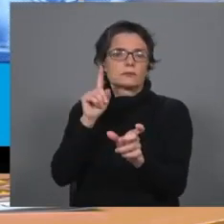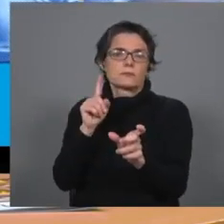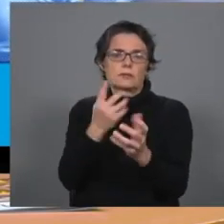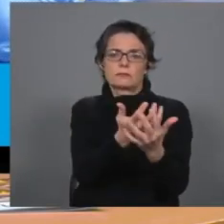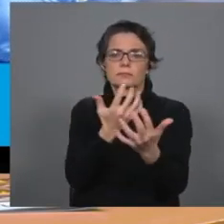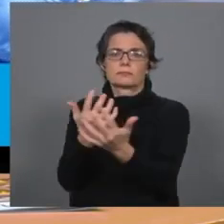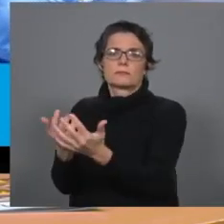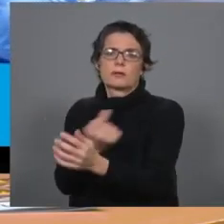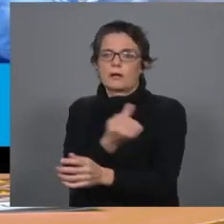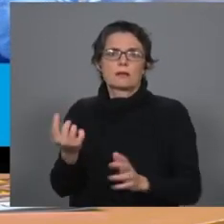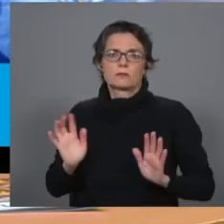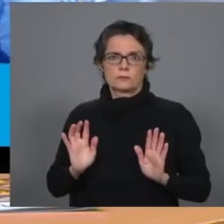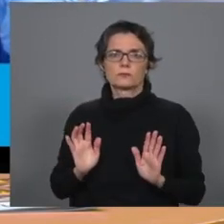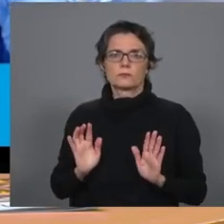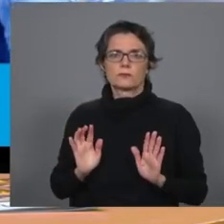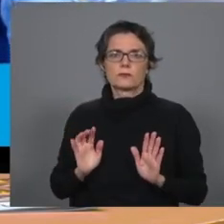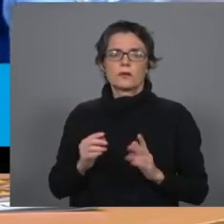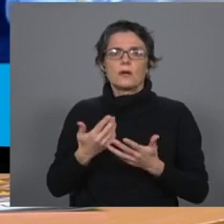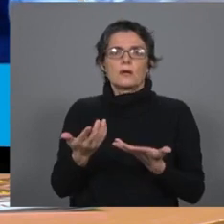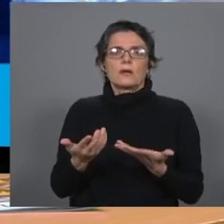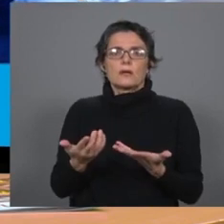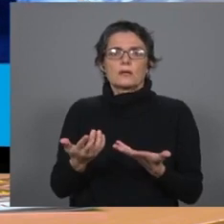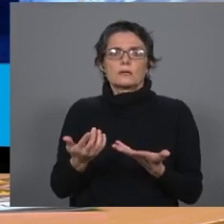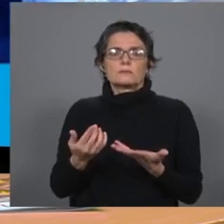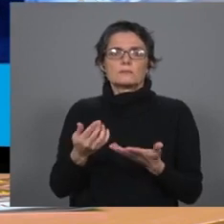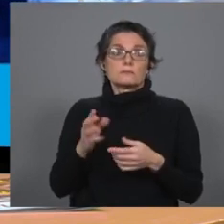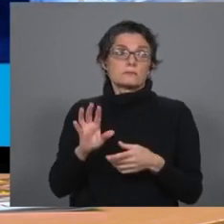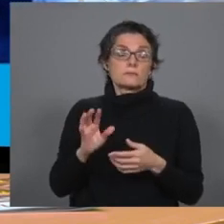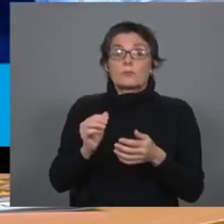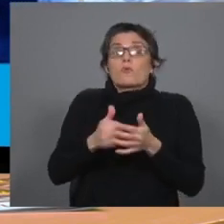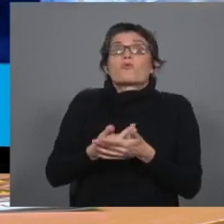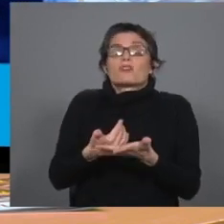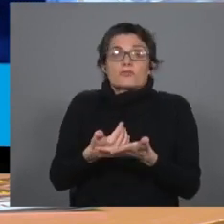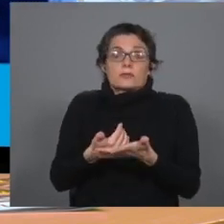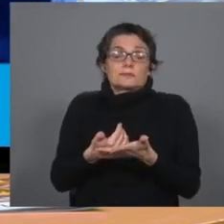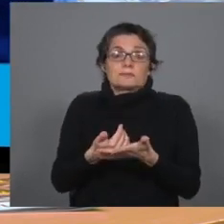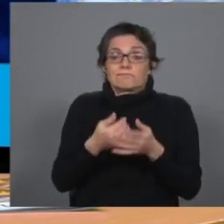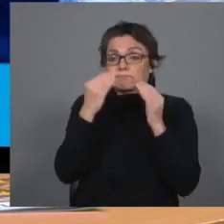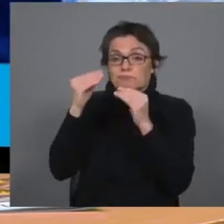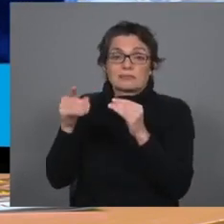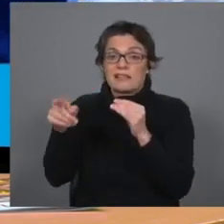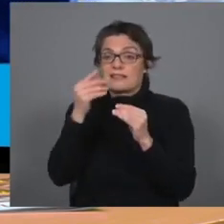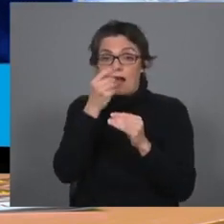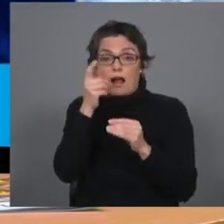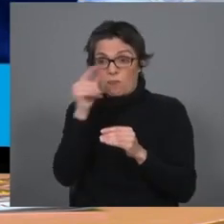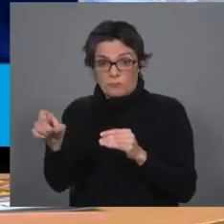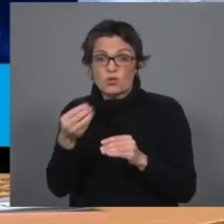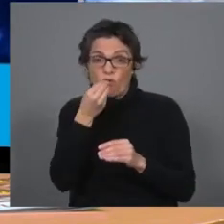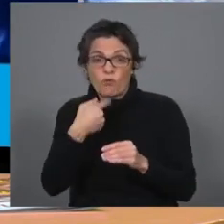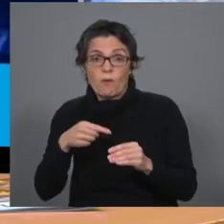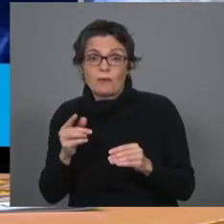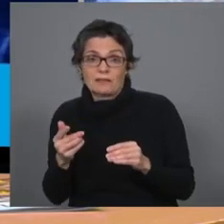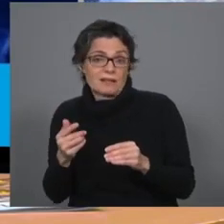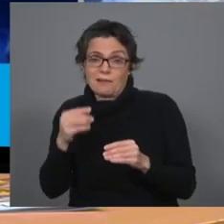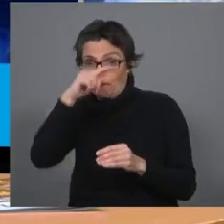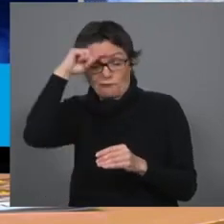que anunciar, como diziam antigamente, o Evangelho a estômagos vazios é muito difícil, falando de um Deus que é